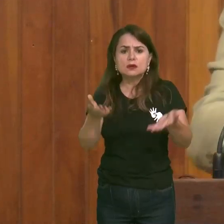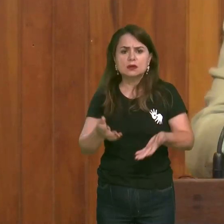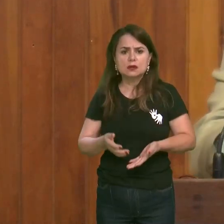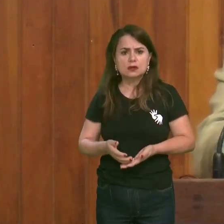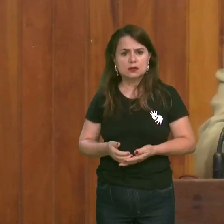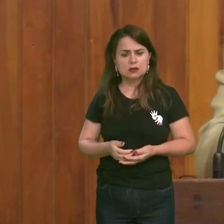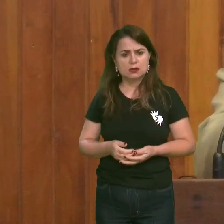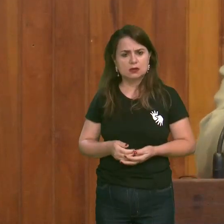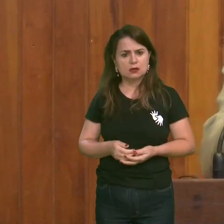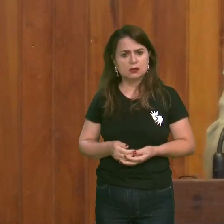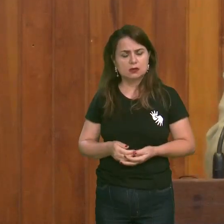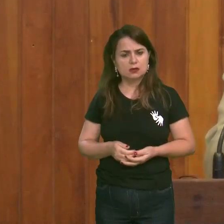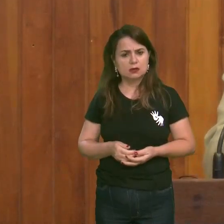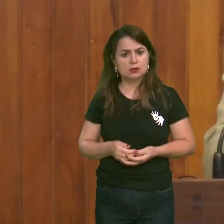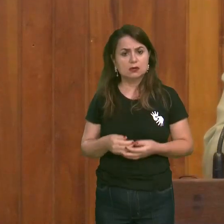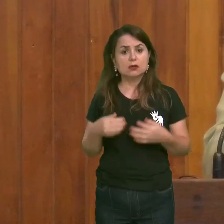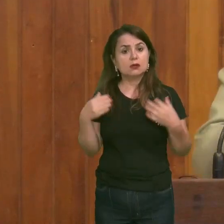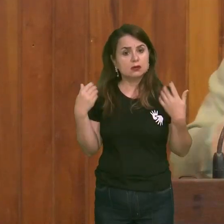então